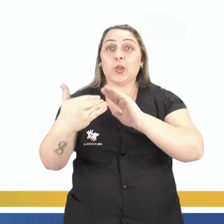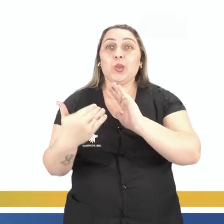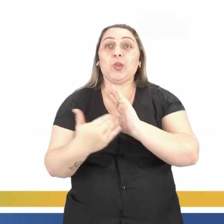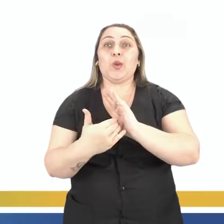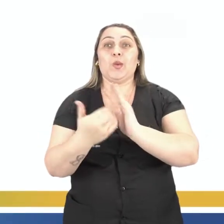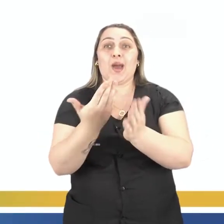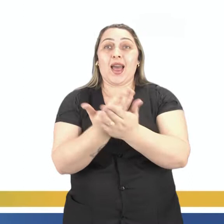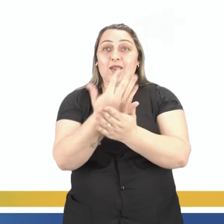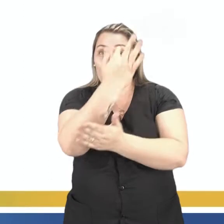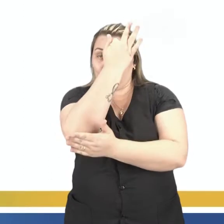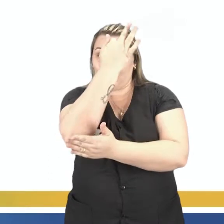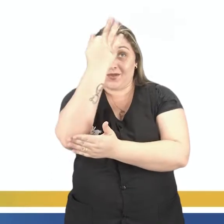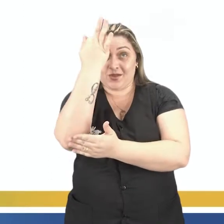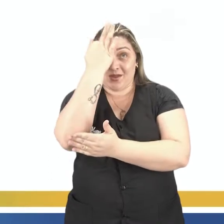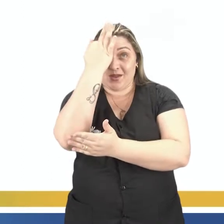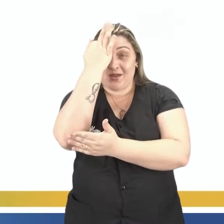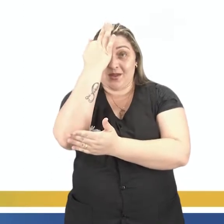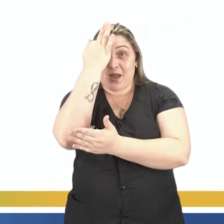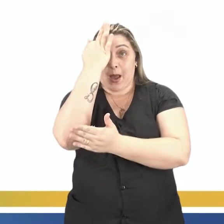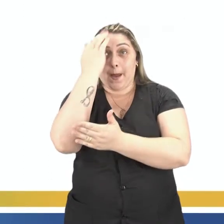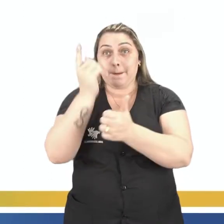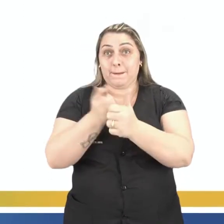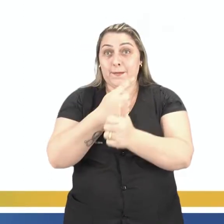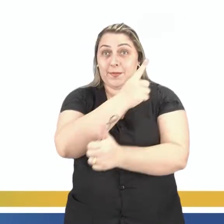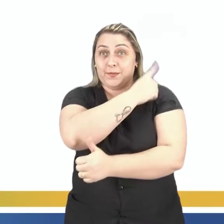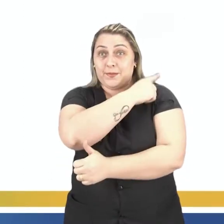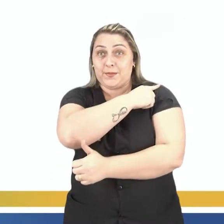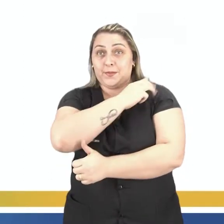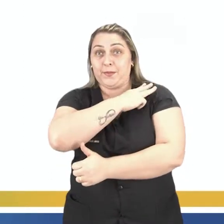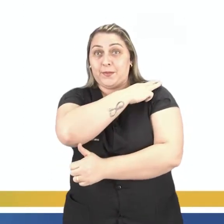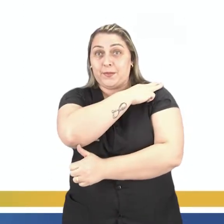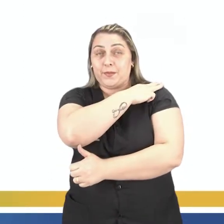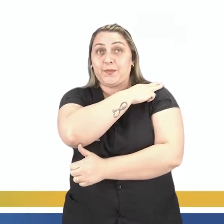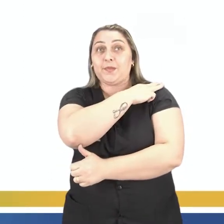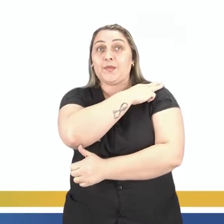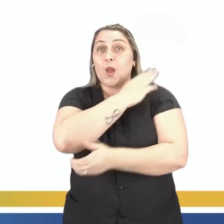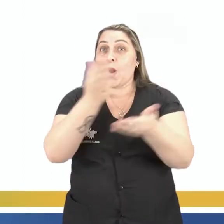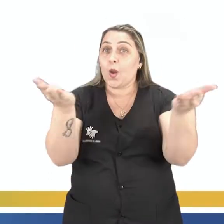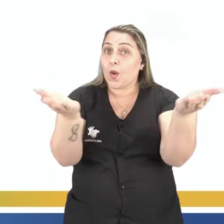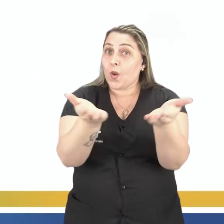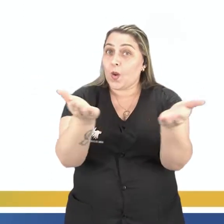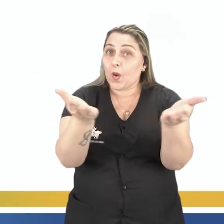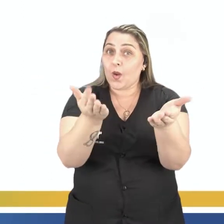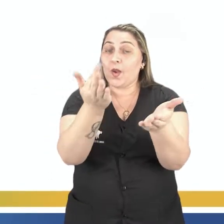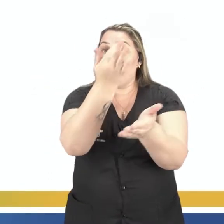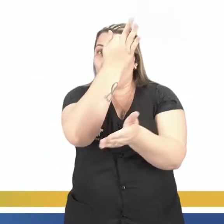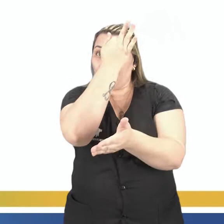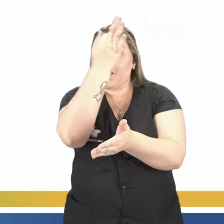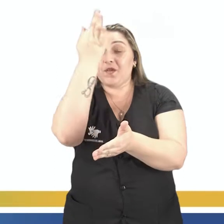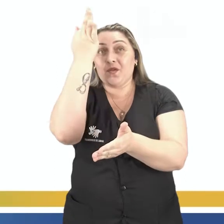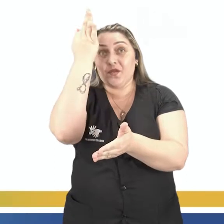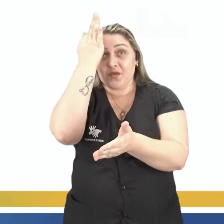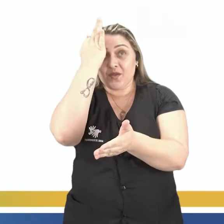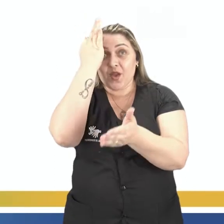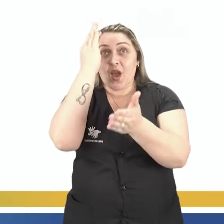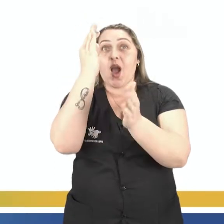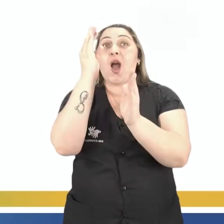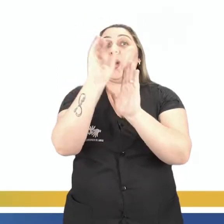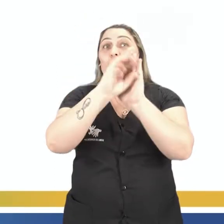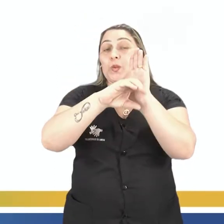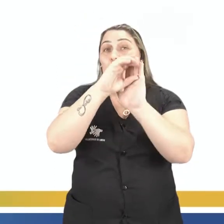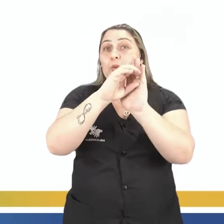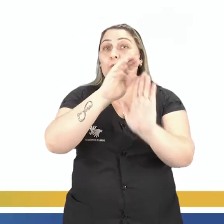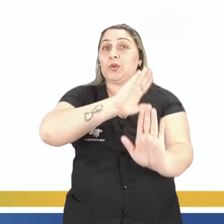uma aula de filosofia para a primeira série do ensino médio. Hoje, filosofia, conceito